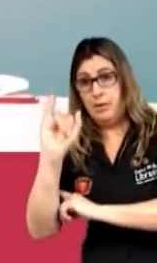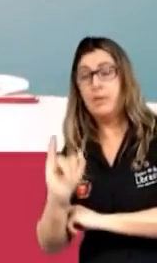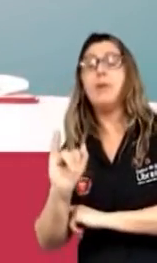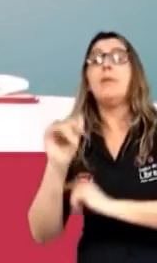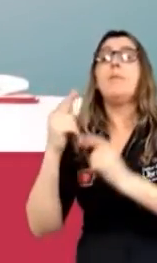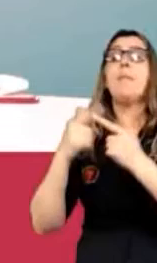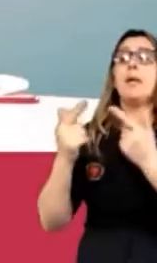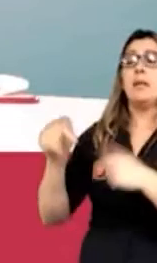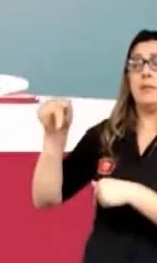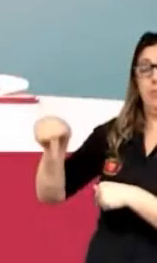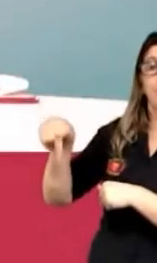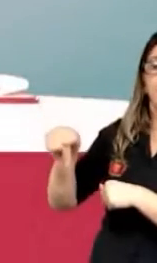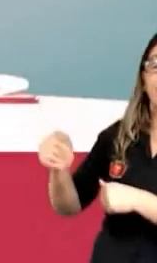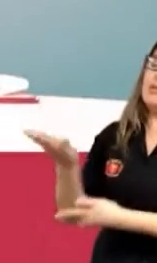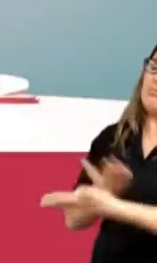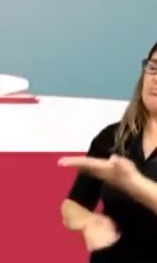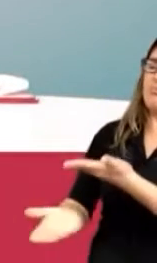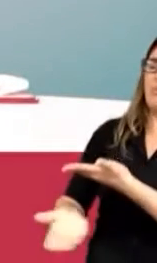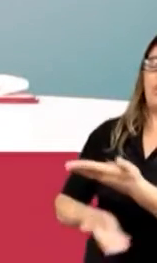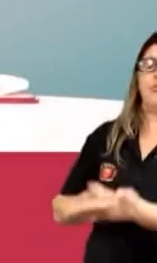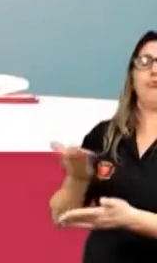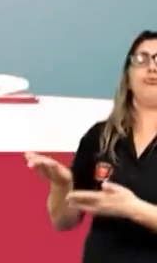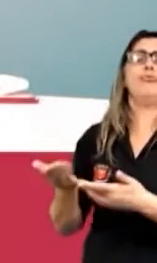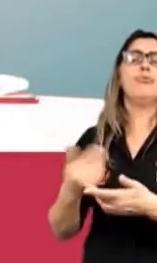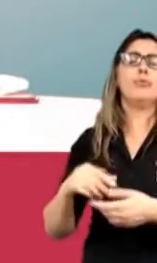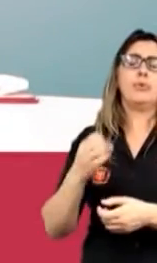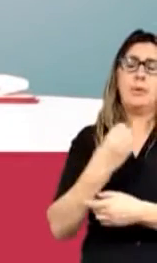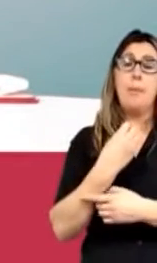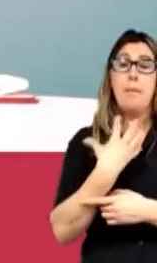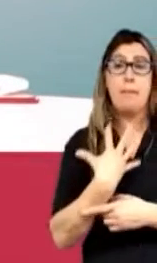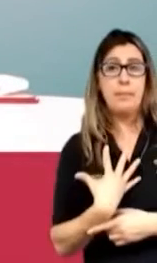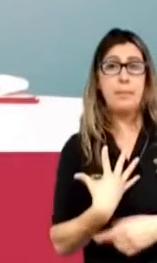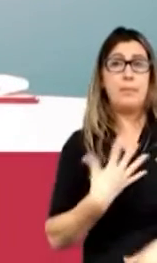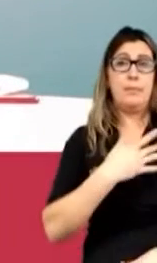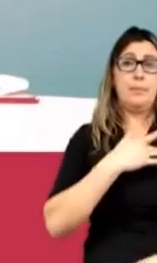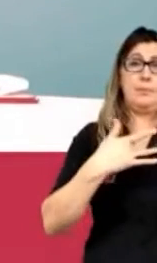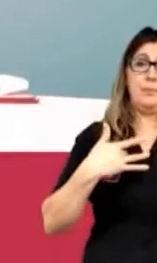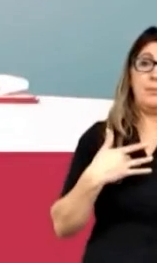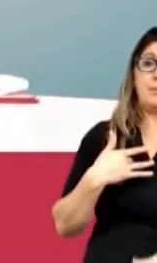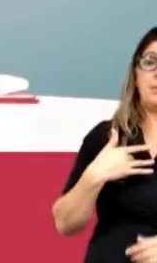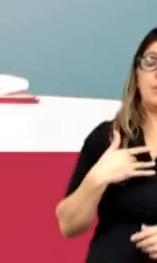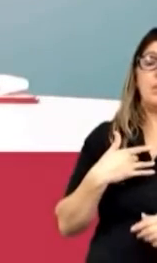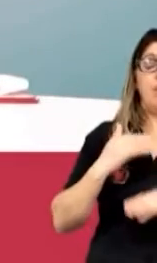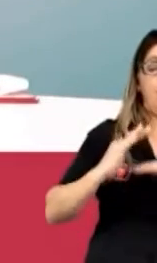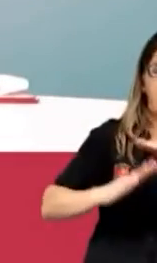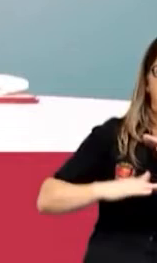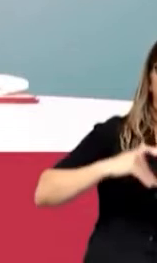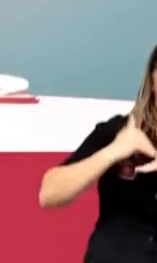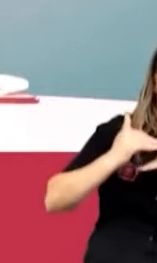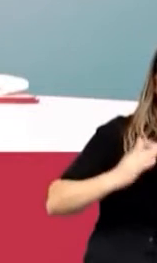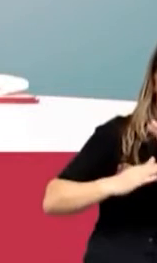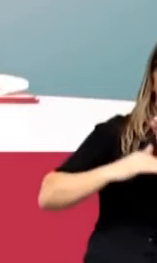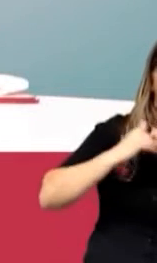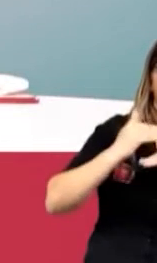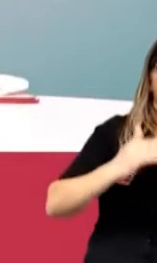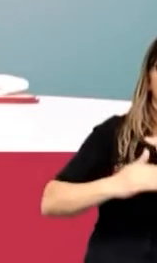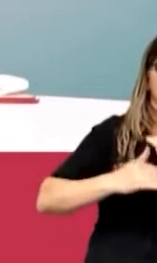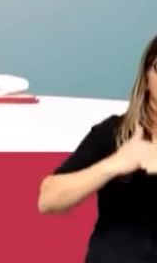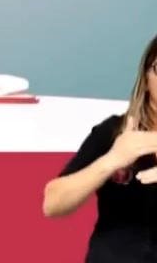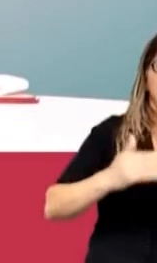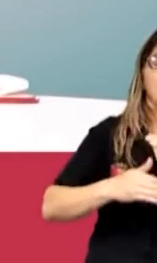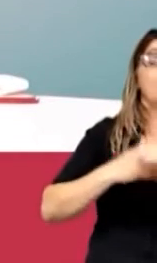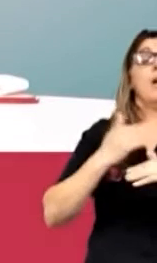ele está interagindo, está bem. É um processo longo, como a doutora Marion colocou, por isso a nossa